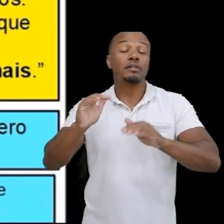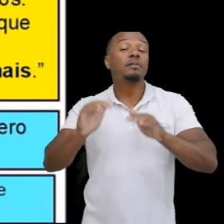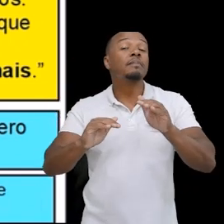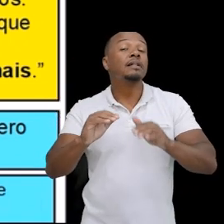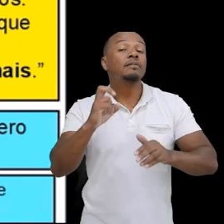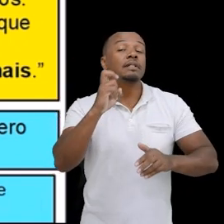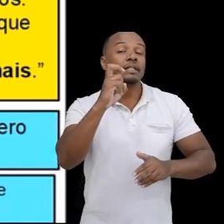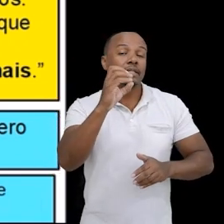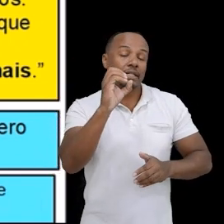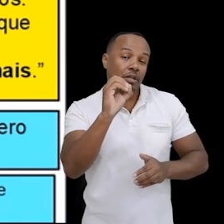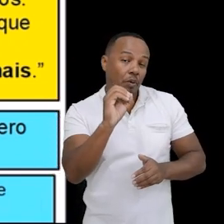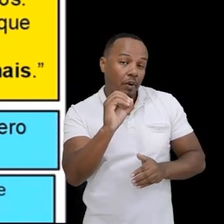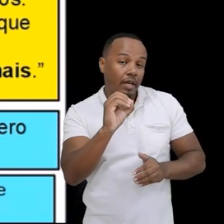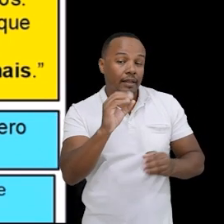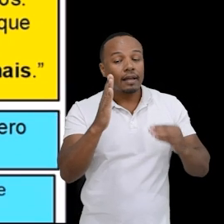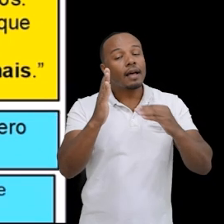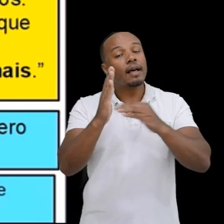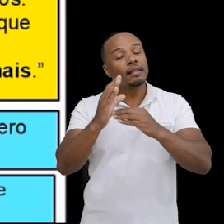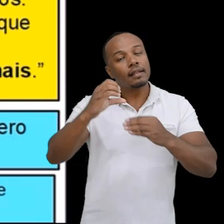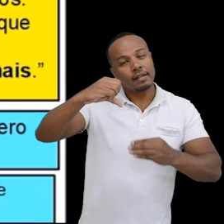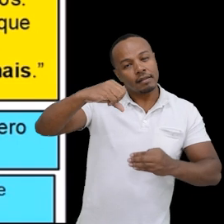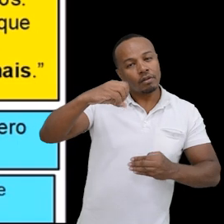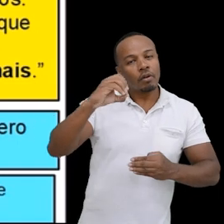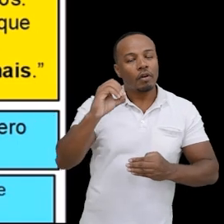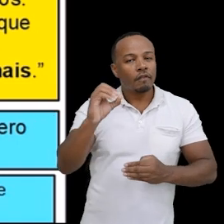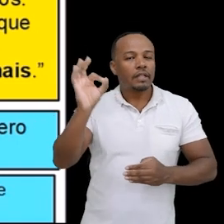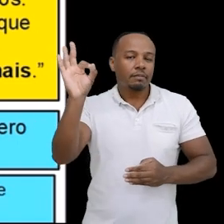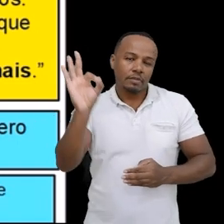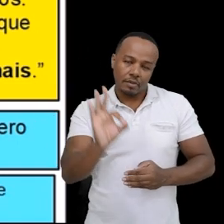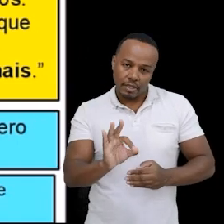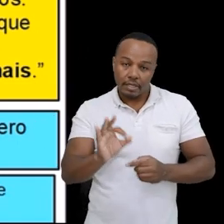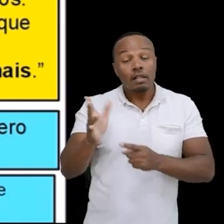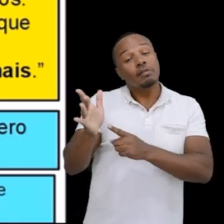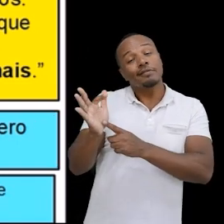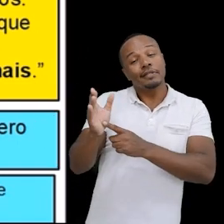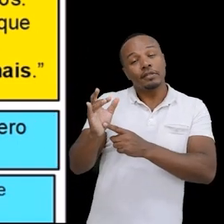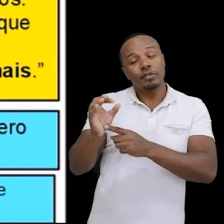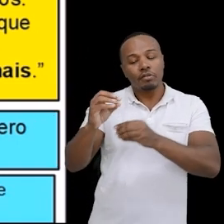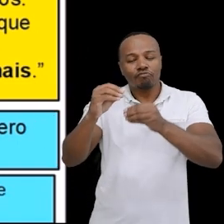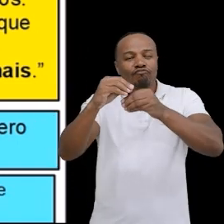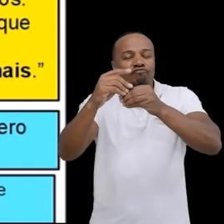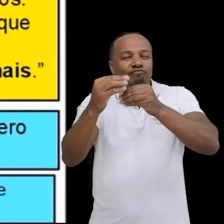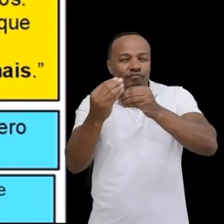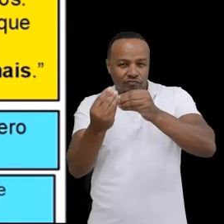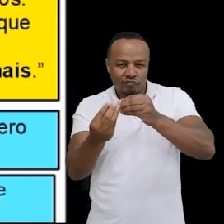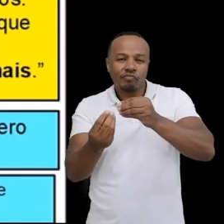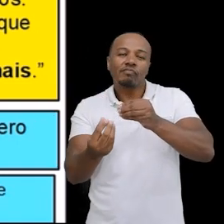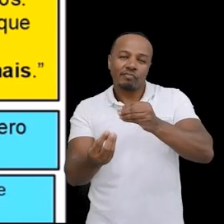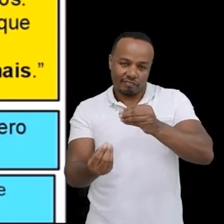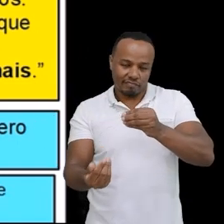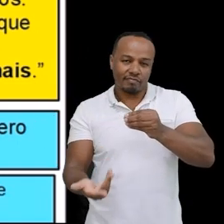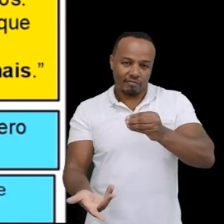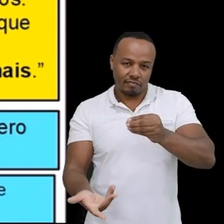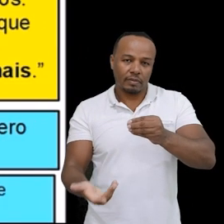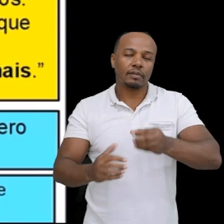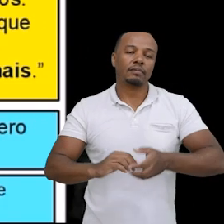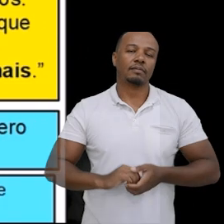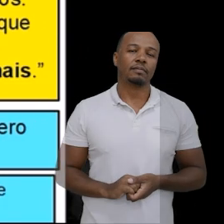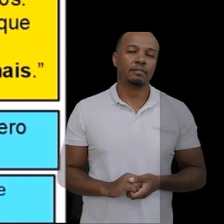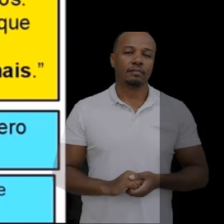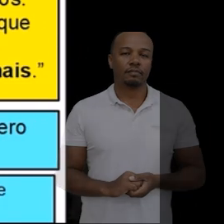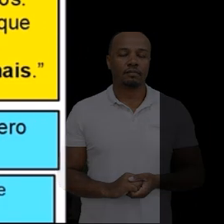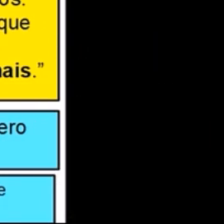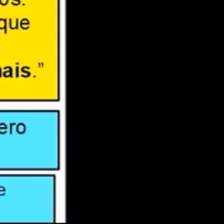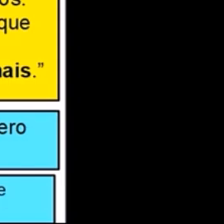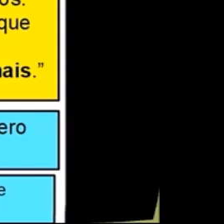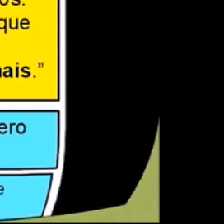de 50 a 90% dos neurônios produzidos irão morrer para ter o número necessário